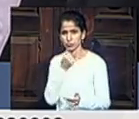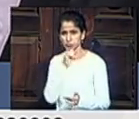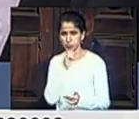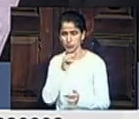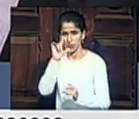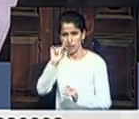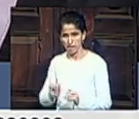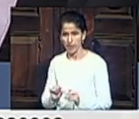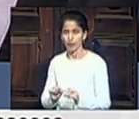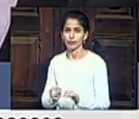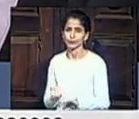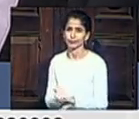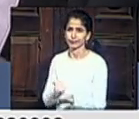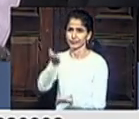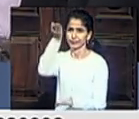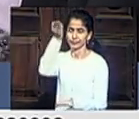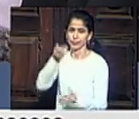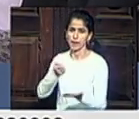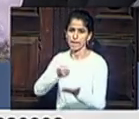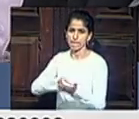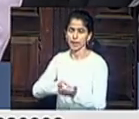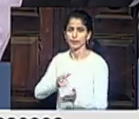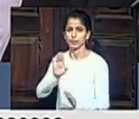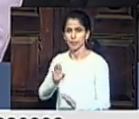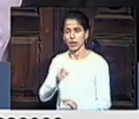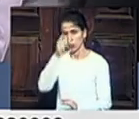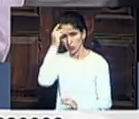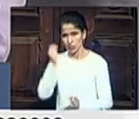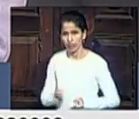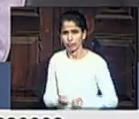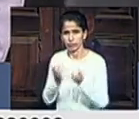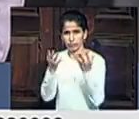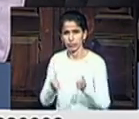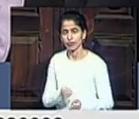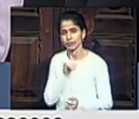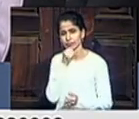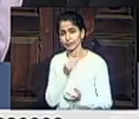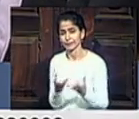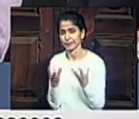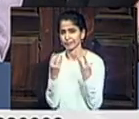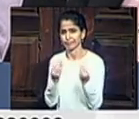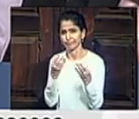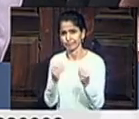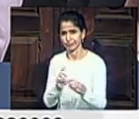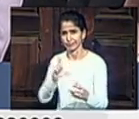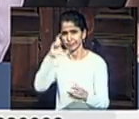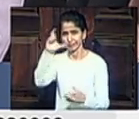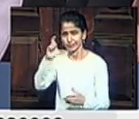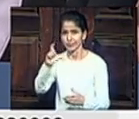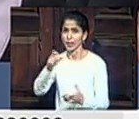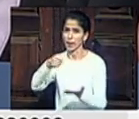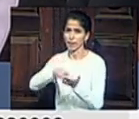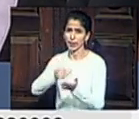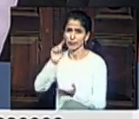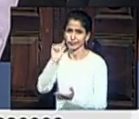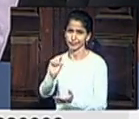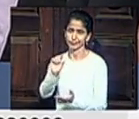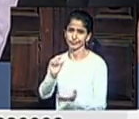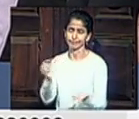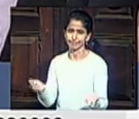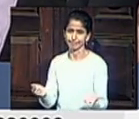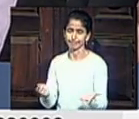aumento mínimo para a faixa maior. E, sobretudo, pelos princípios apontados da razoabilidade, pelas